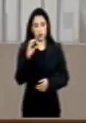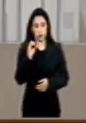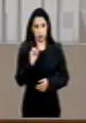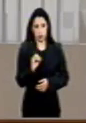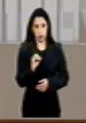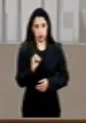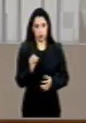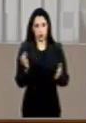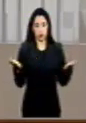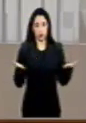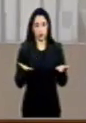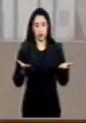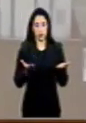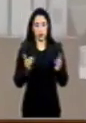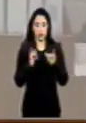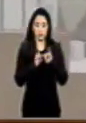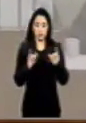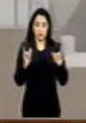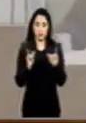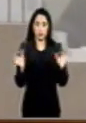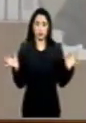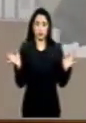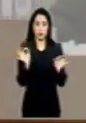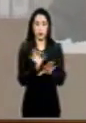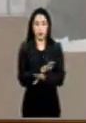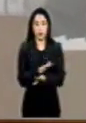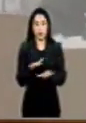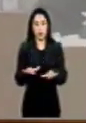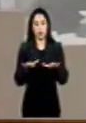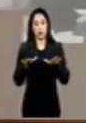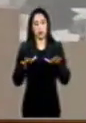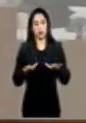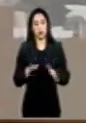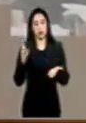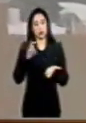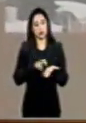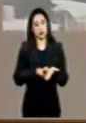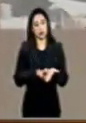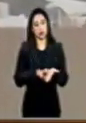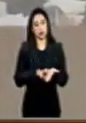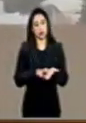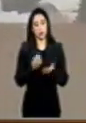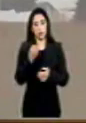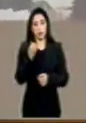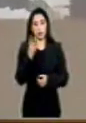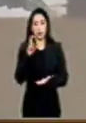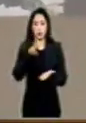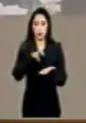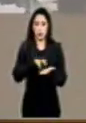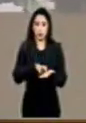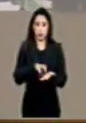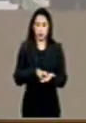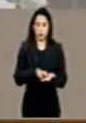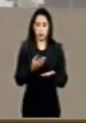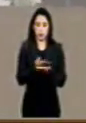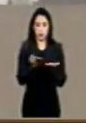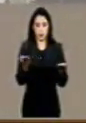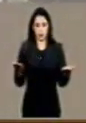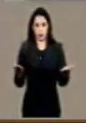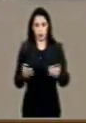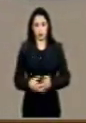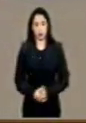declaro, então, encerrada essa sessão extraordinária da parte da manhã. Uma boa manhã, final de manhã a todos.